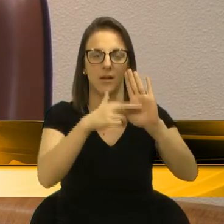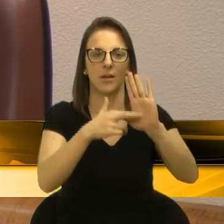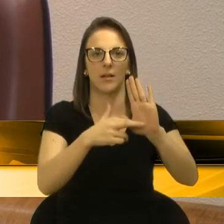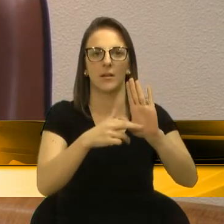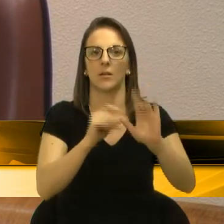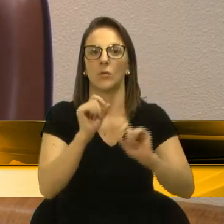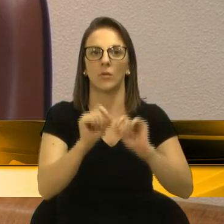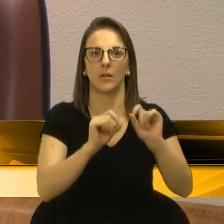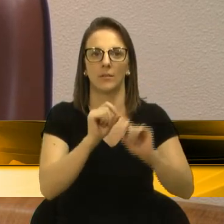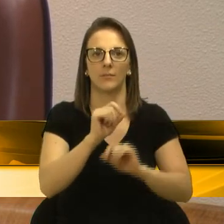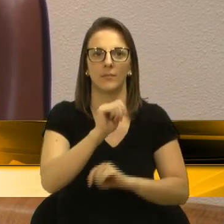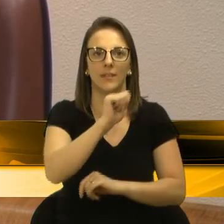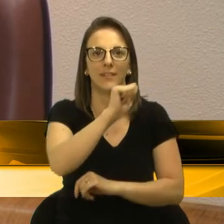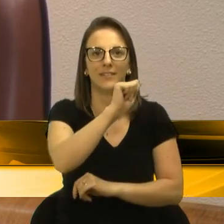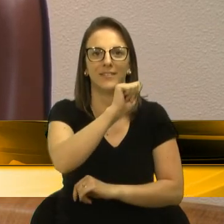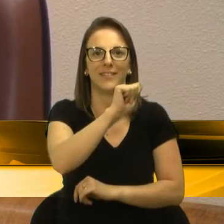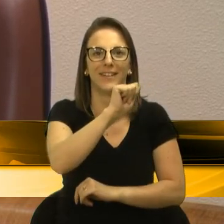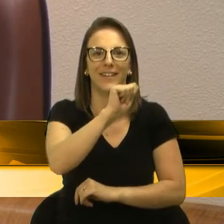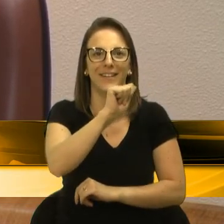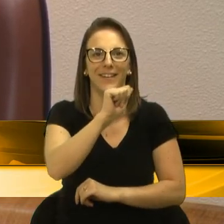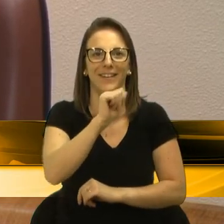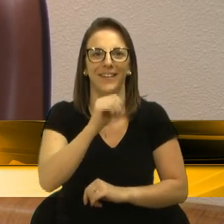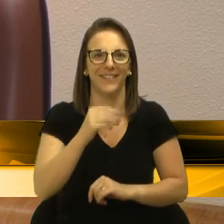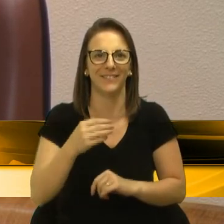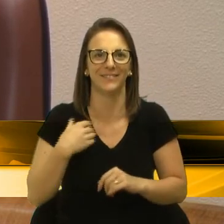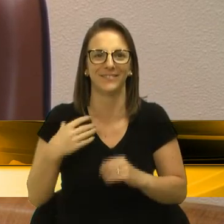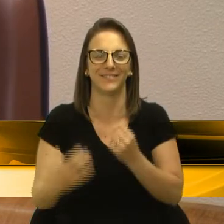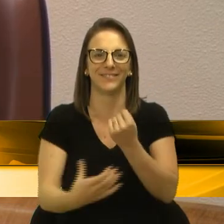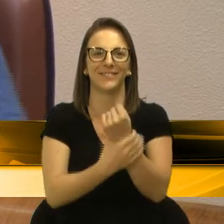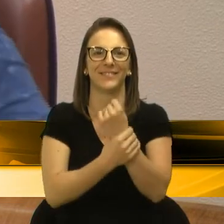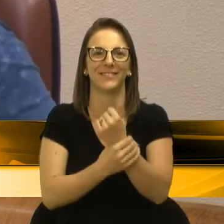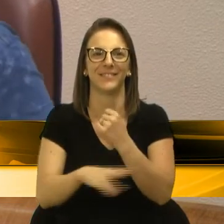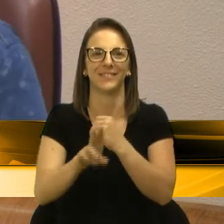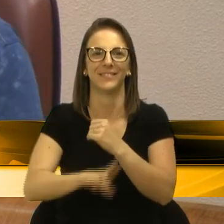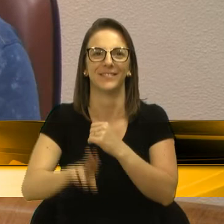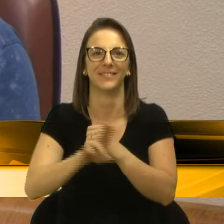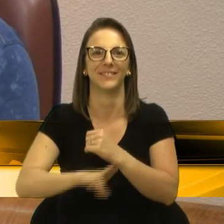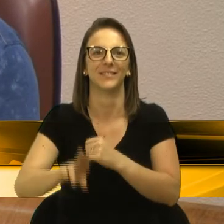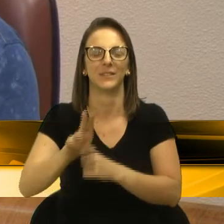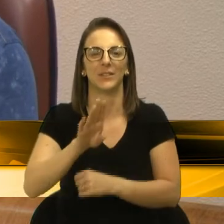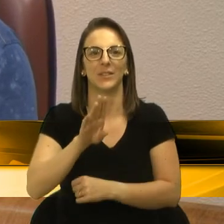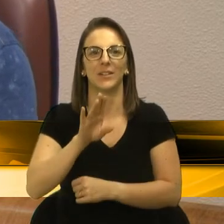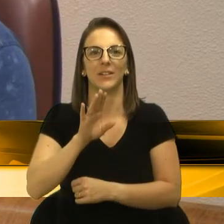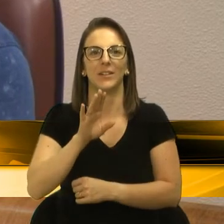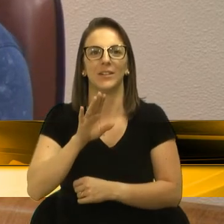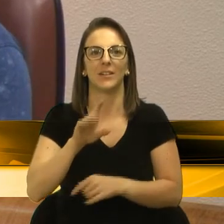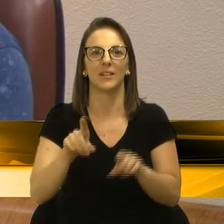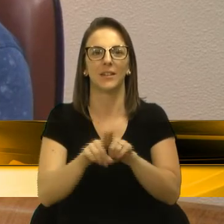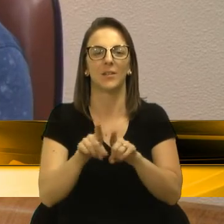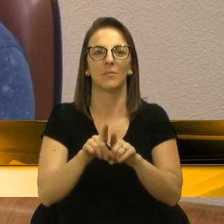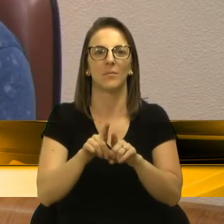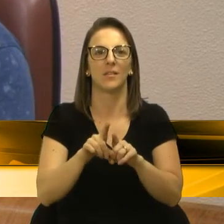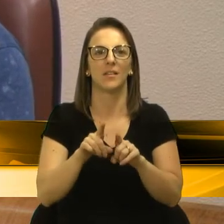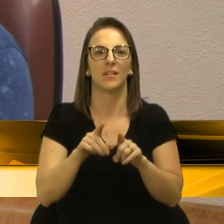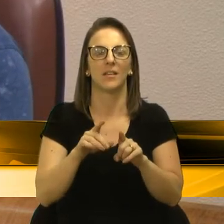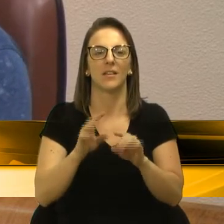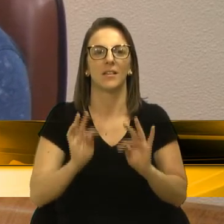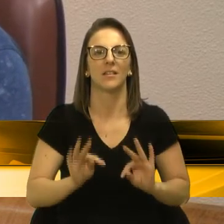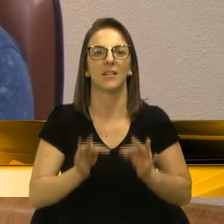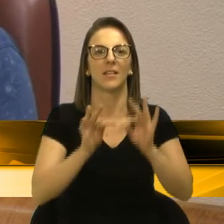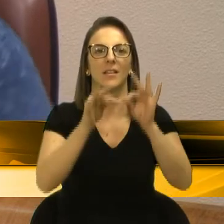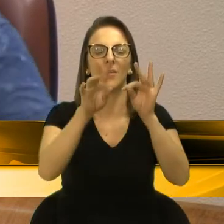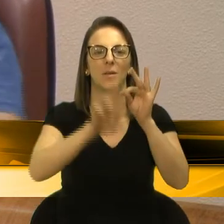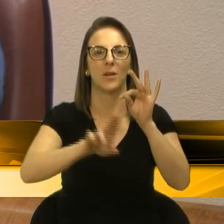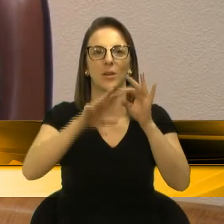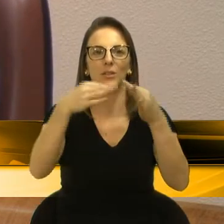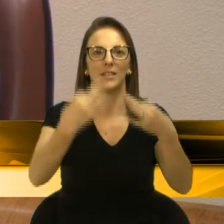A segurança de uso do imóvel e dos dispositivos de sinalização viária. B. ao tratamento adequado do solo de forma